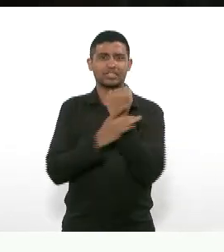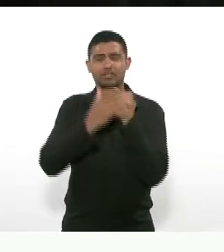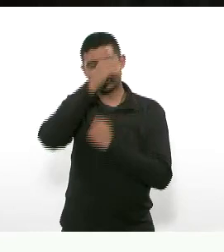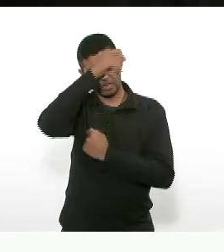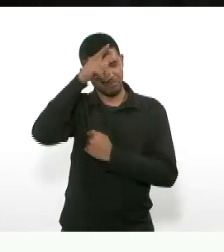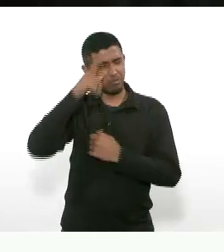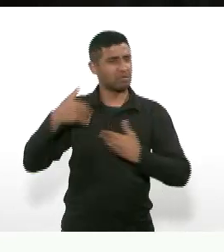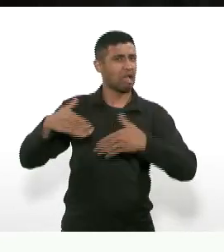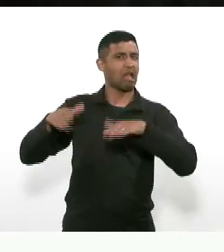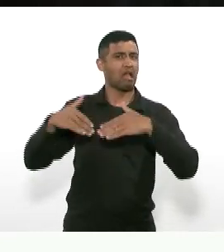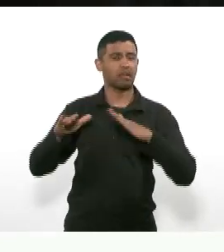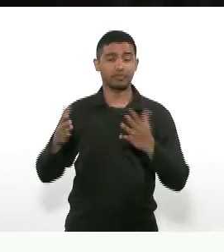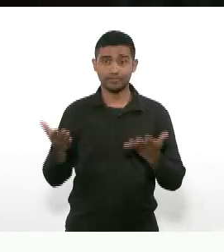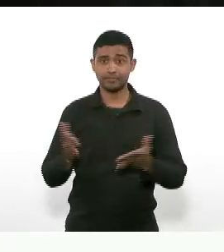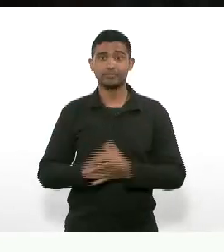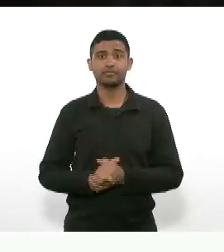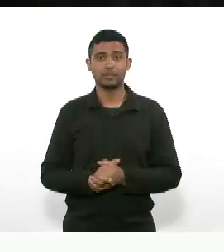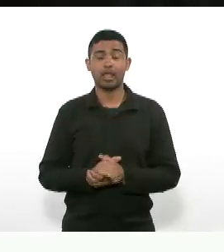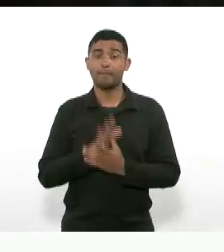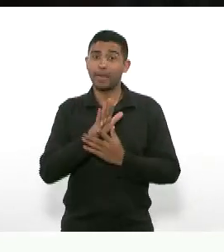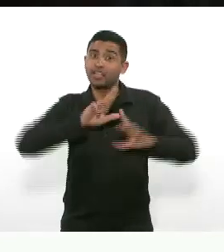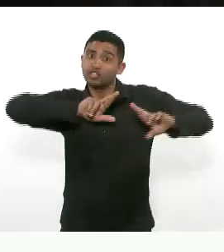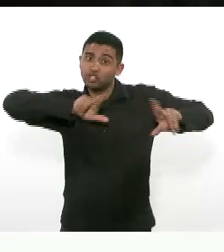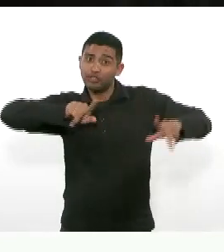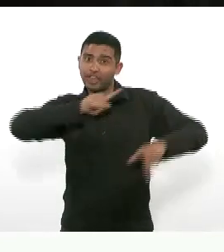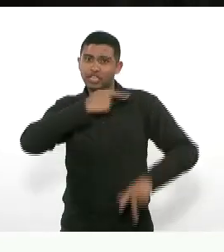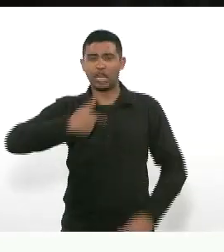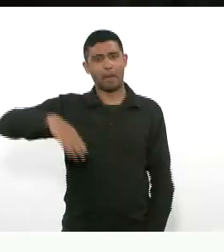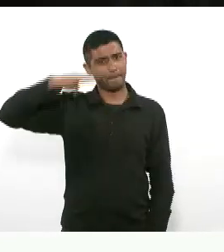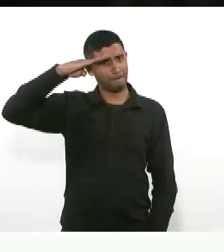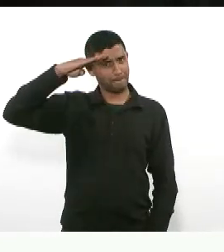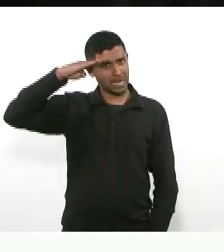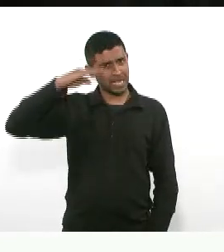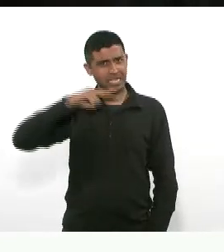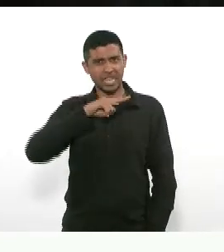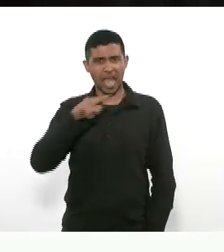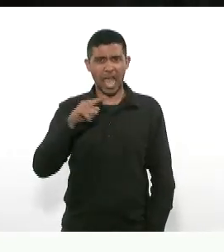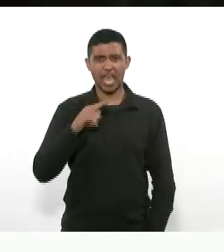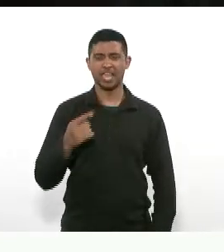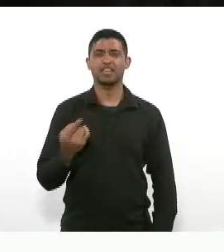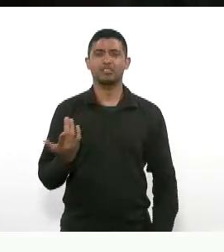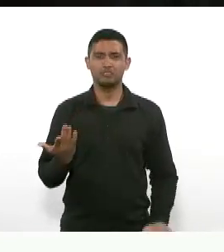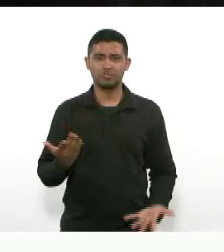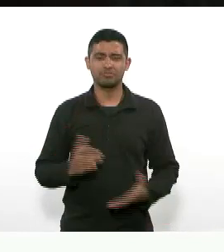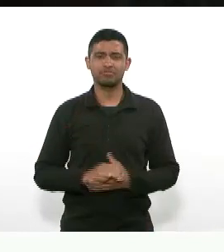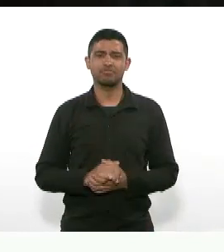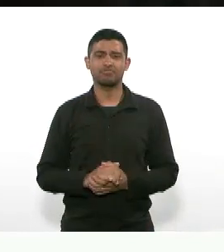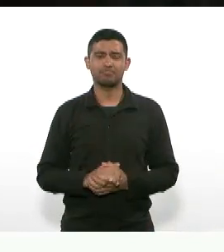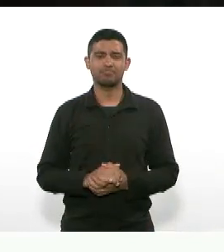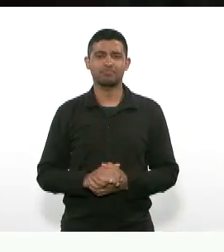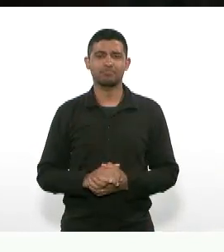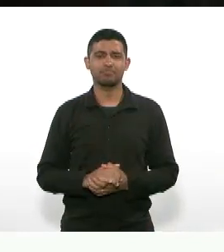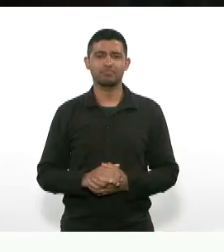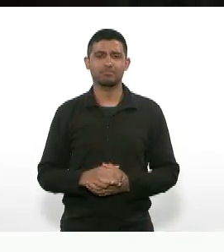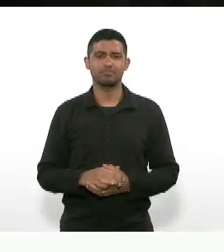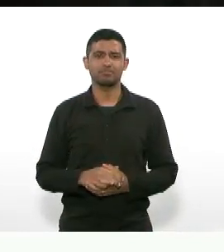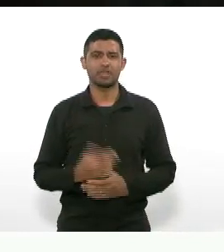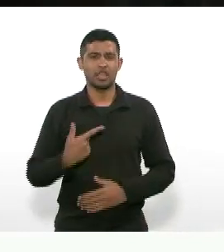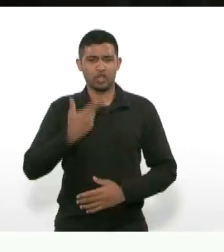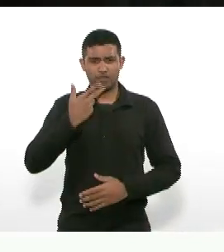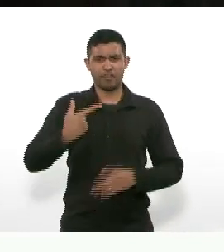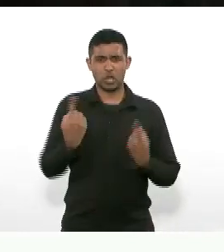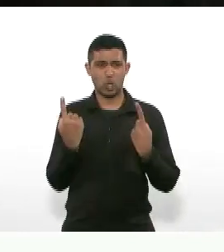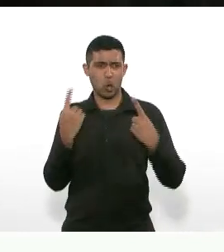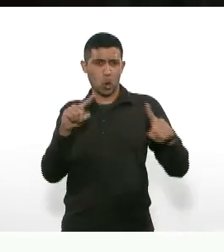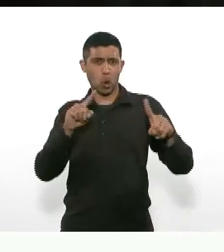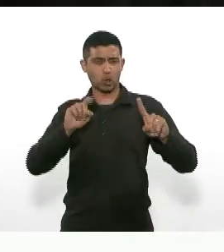desconsiderados, ao contrário dos militares das Forças Armadas que foram considerados. Então, só para dizer isso, eu não estou aqui nem contra,